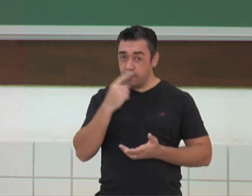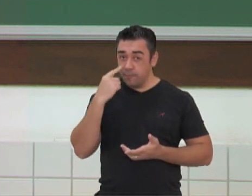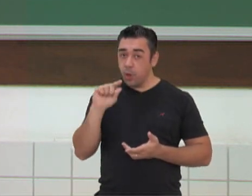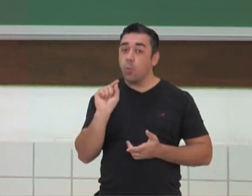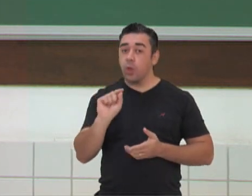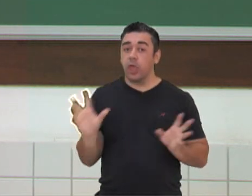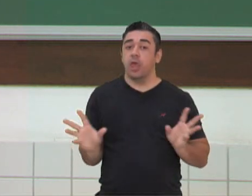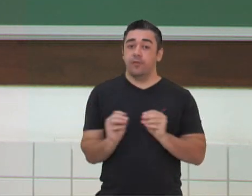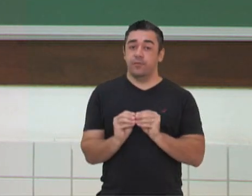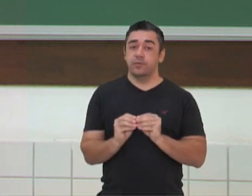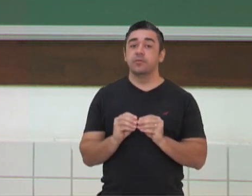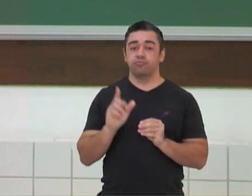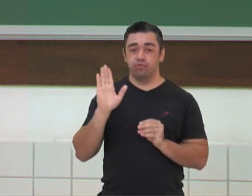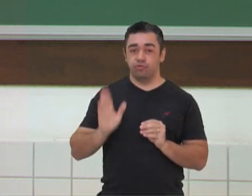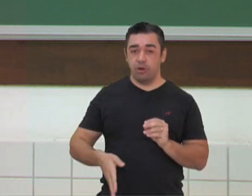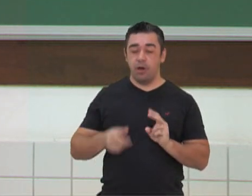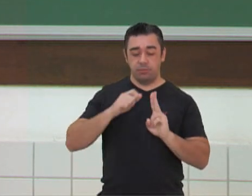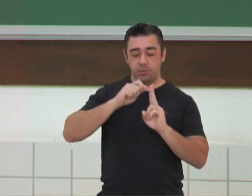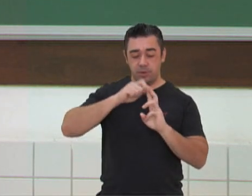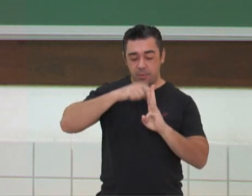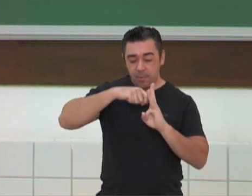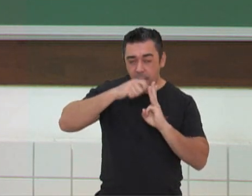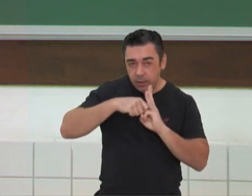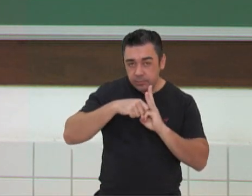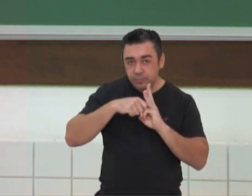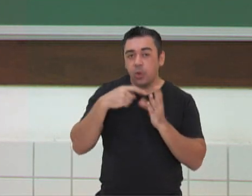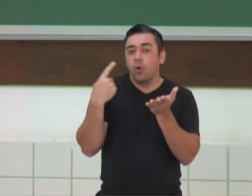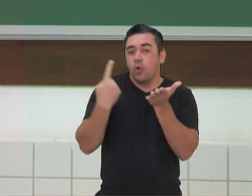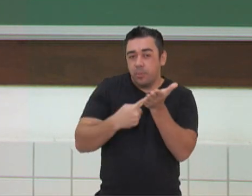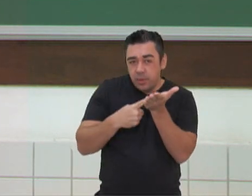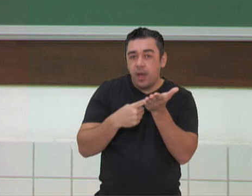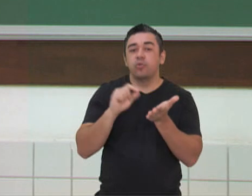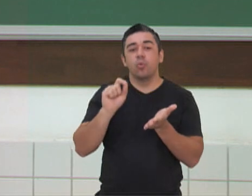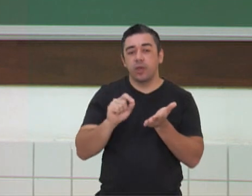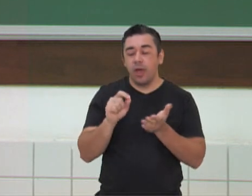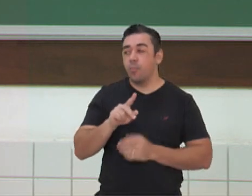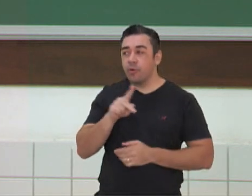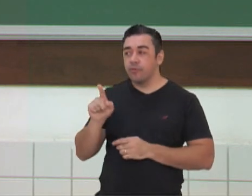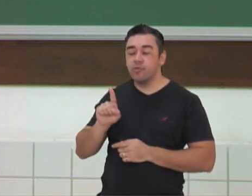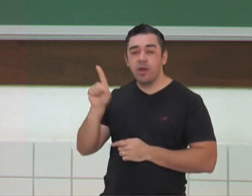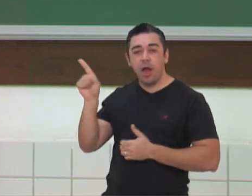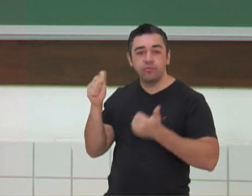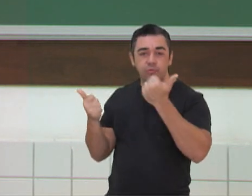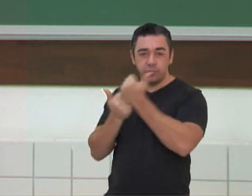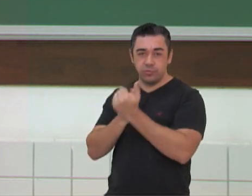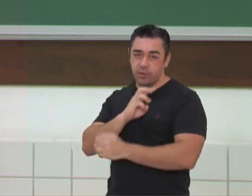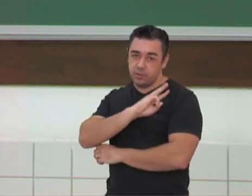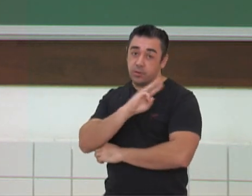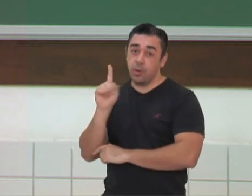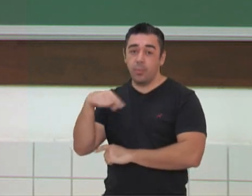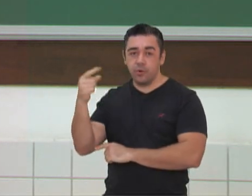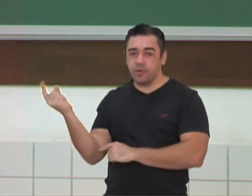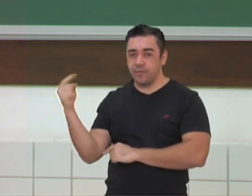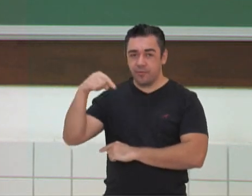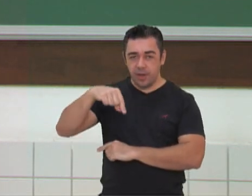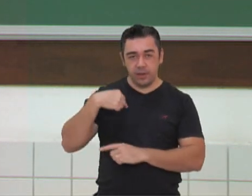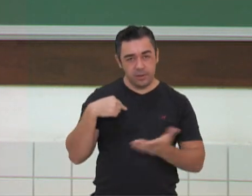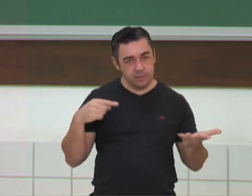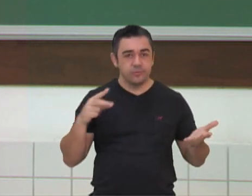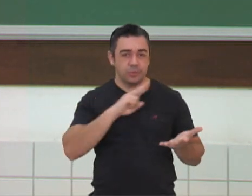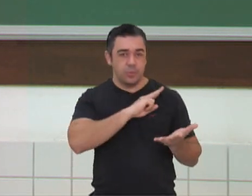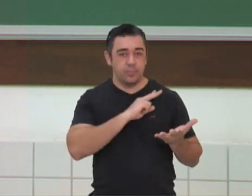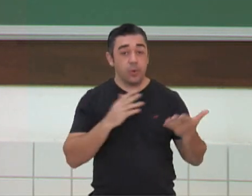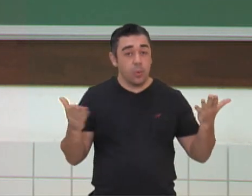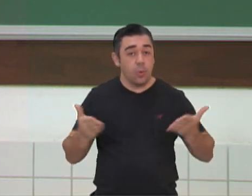volta na próxima aula, a gente fez, um combinado que ele vai dar aula lá no meu terceiro ano, eu vim aqui dar aula para vocês no segundo. Então na aula de hoje a gente vai fazer